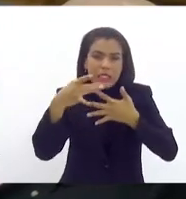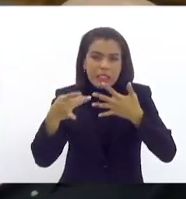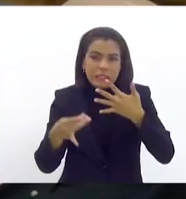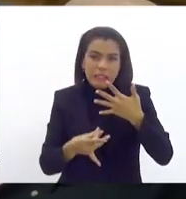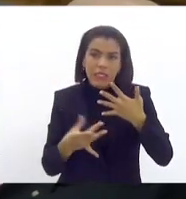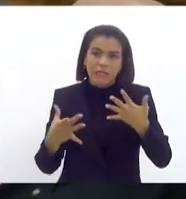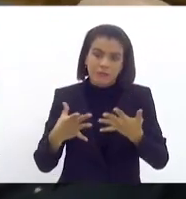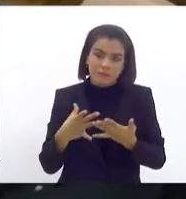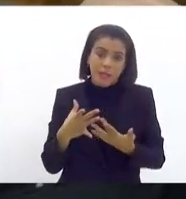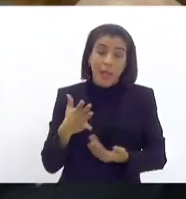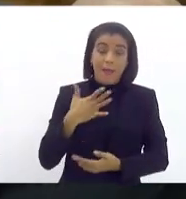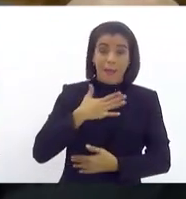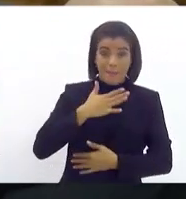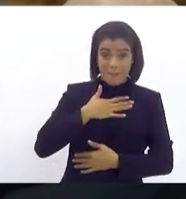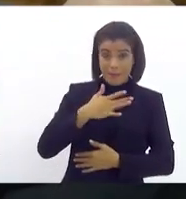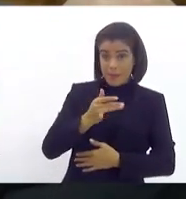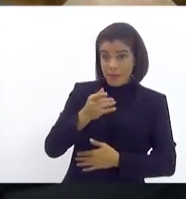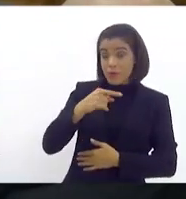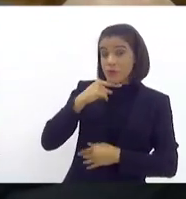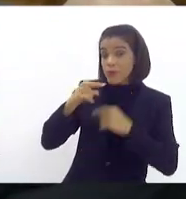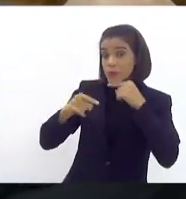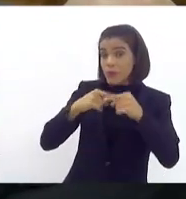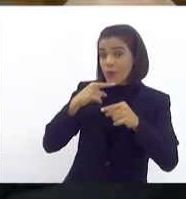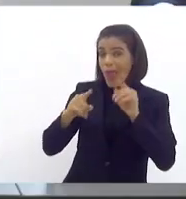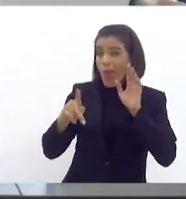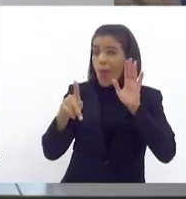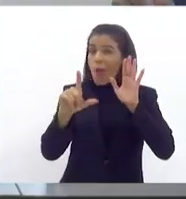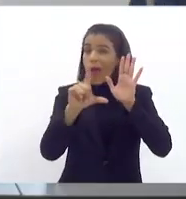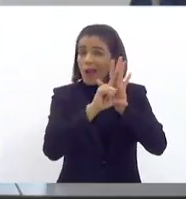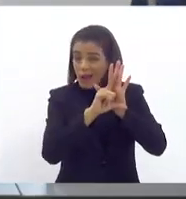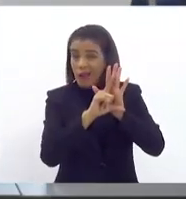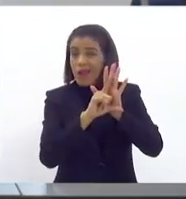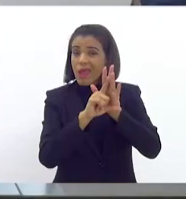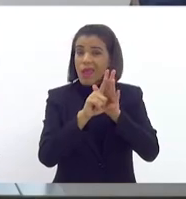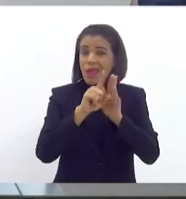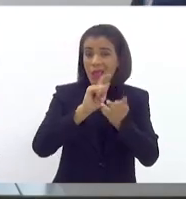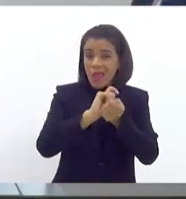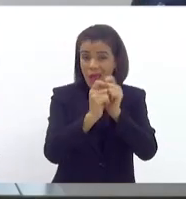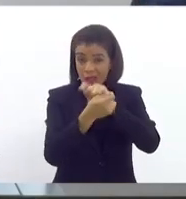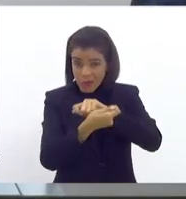se seria permite. O caso, a minha dúvida. Eu não sei se seria uma lei regulamentando o